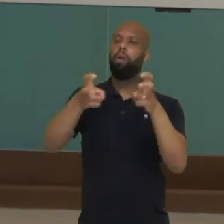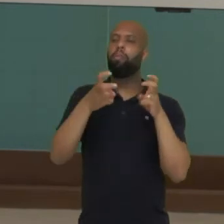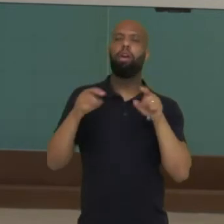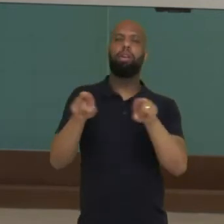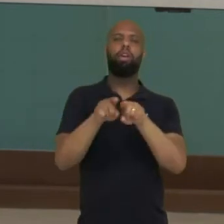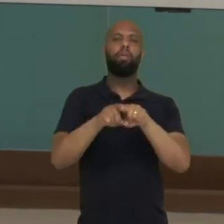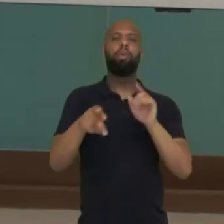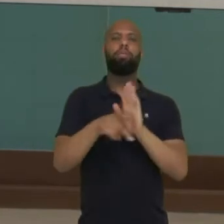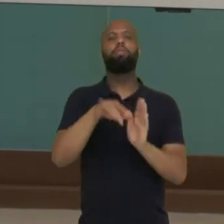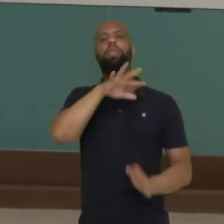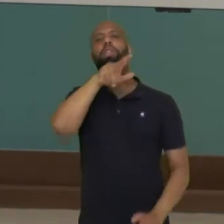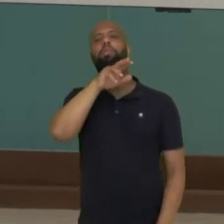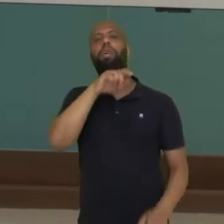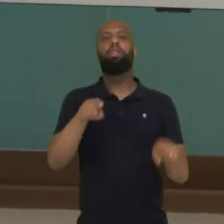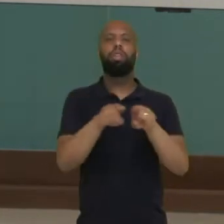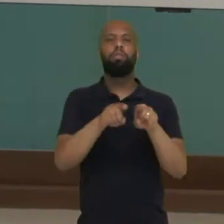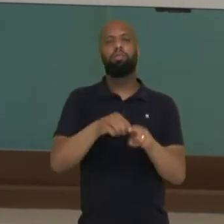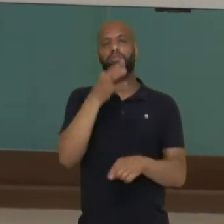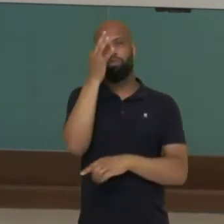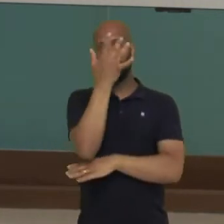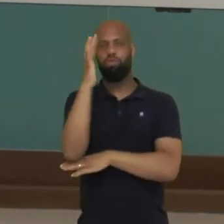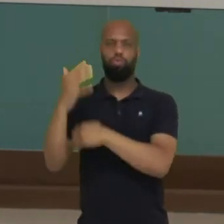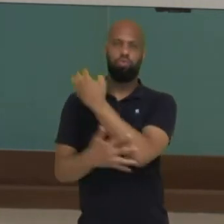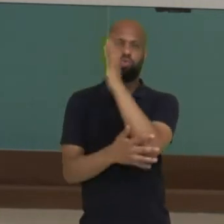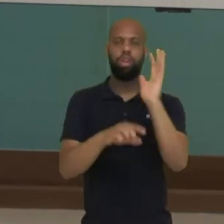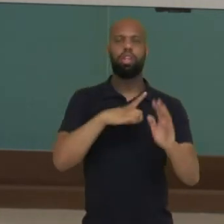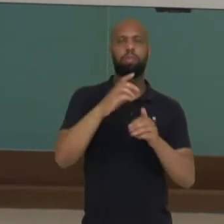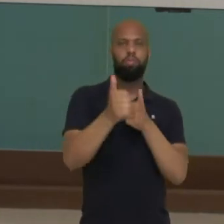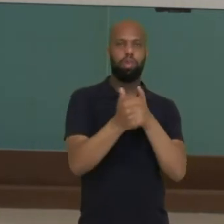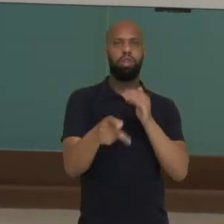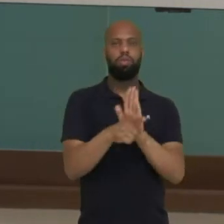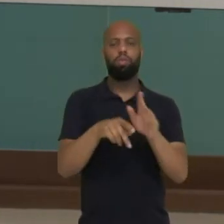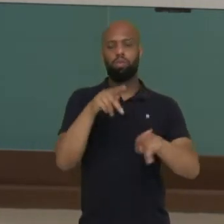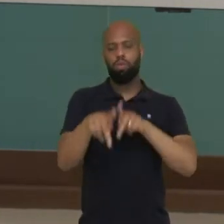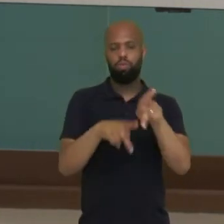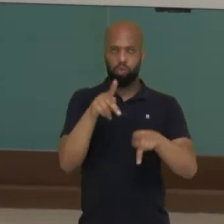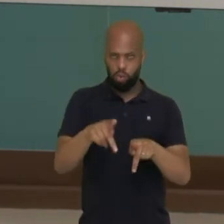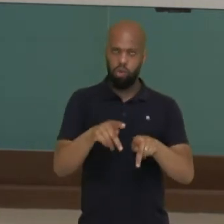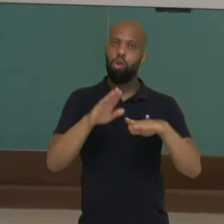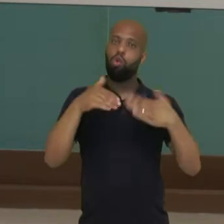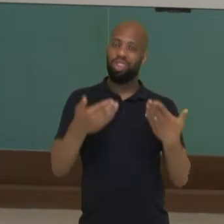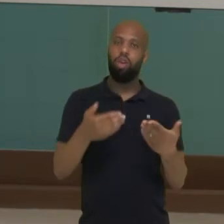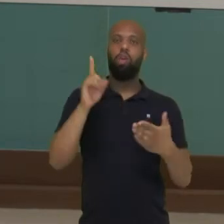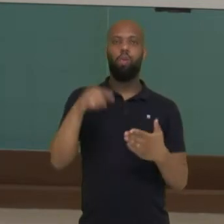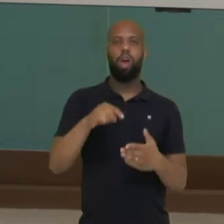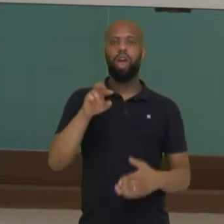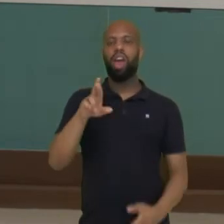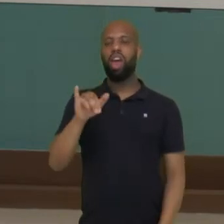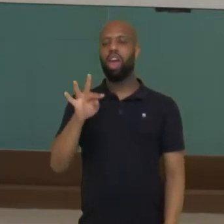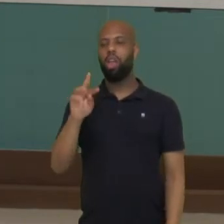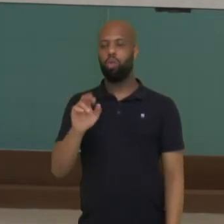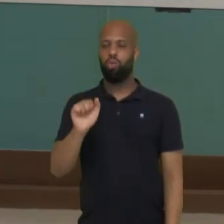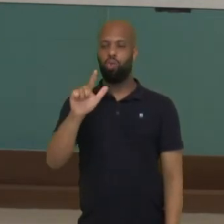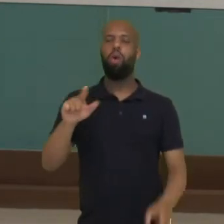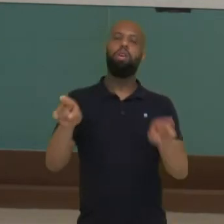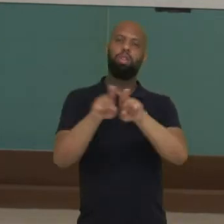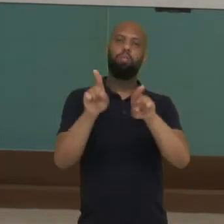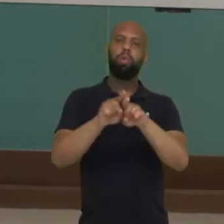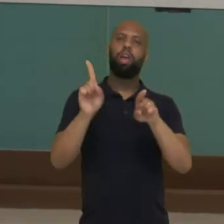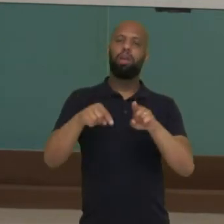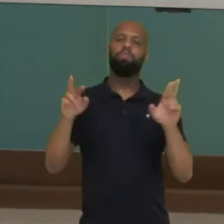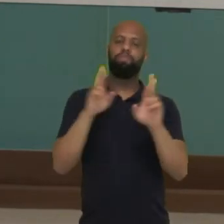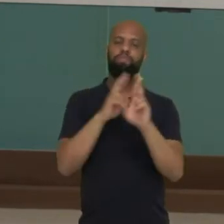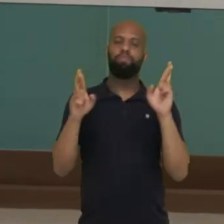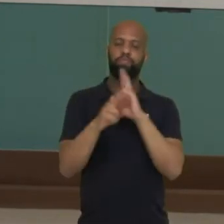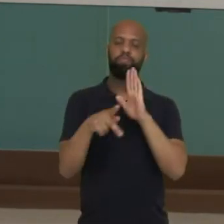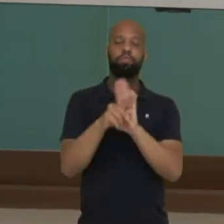nos animais e plantas que estão à volta desses povos nativos. Por isso aí já denota nos seus ritos e rituais também a ligação que eles